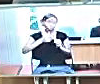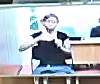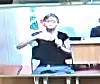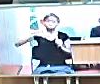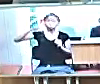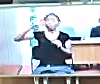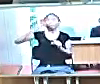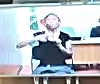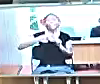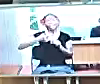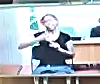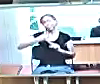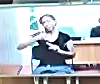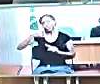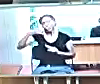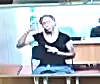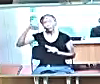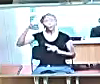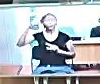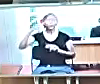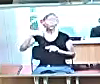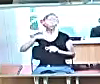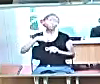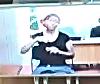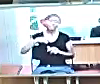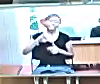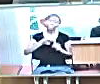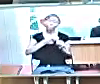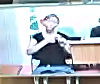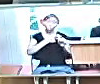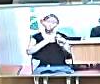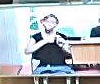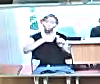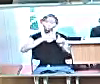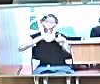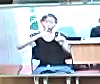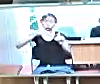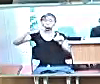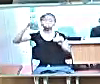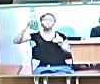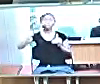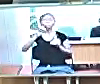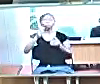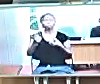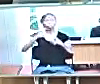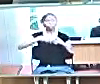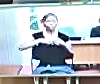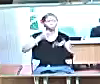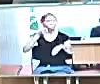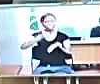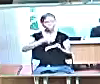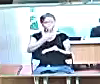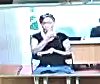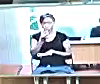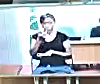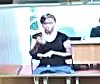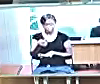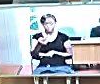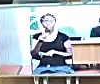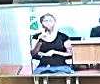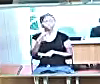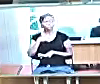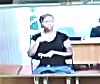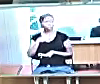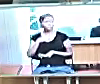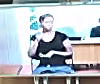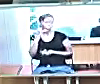e da dívida então essa essa dívida crescente a gente voltando a pagar agora em 2017 já teve um pouco dessa redução